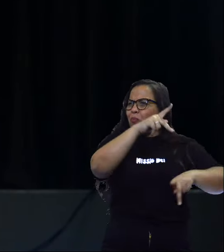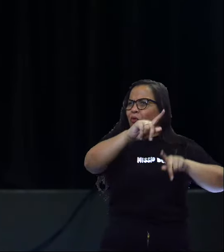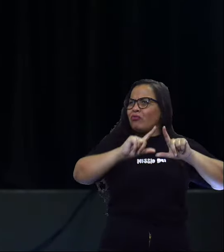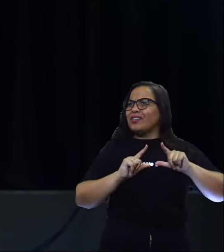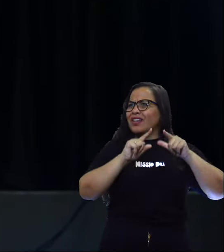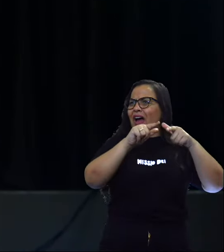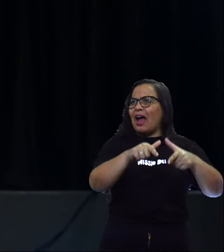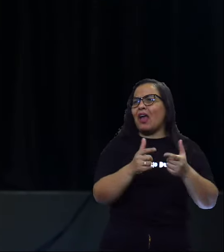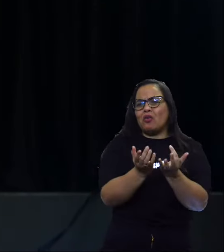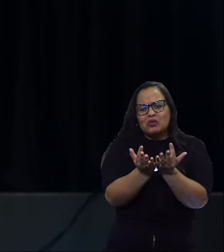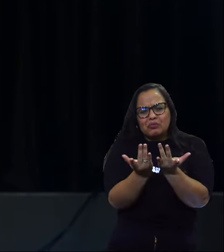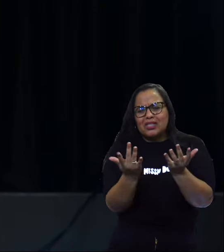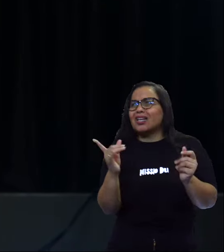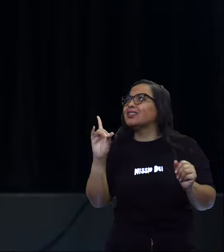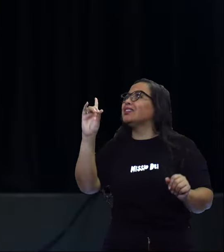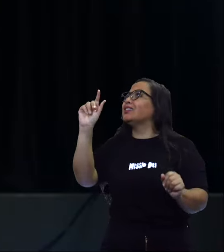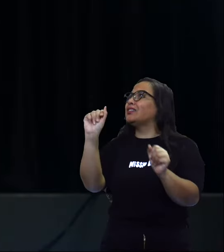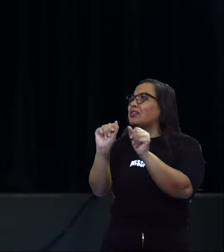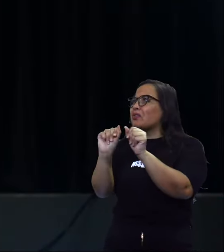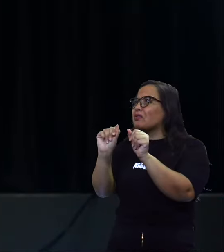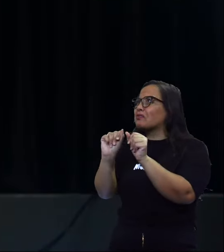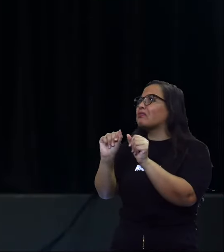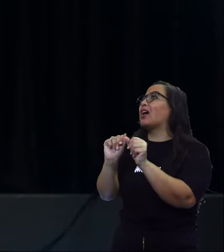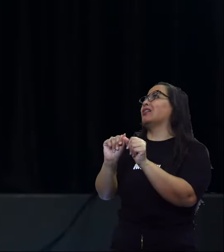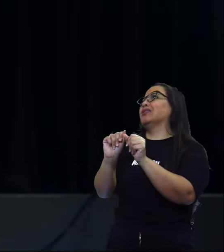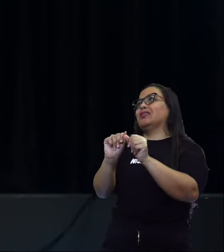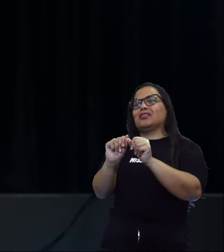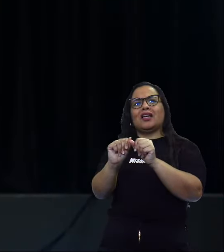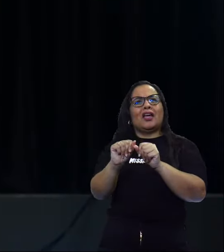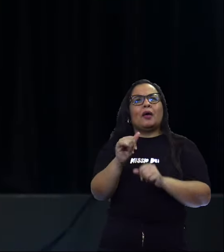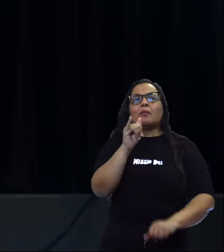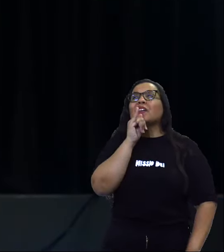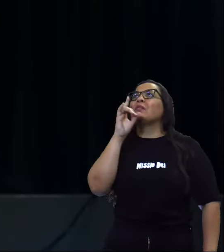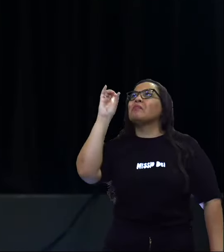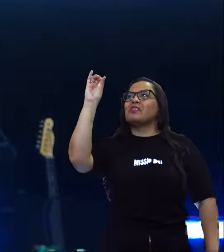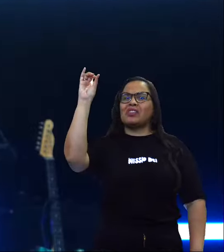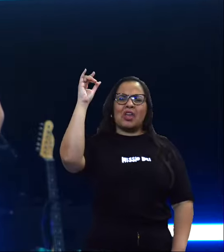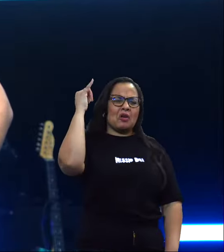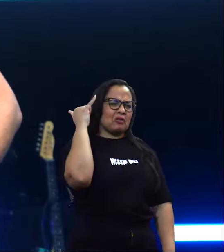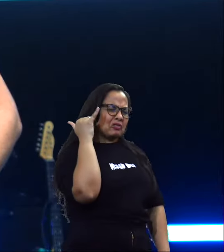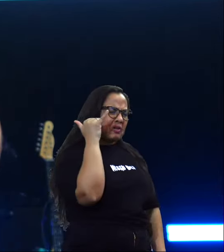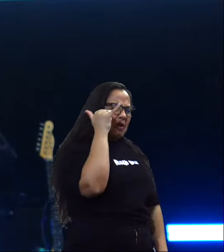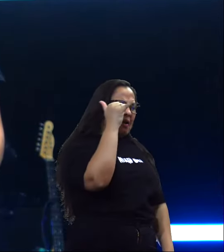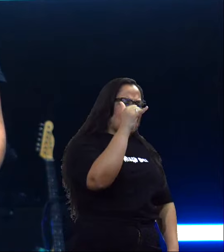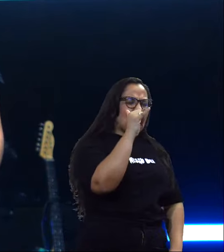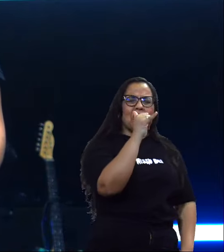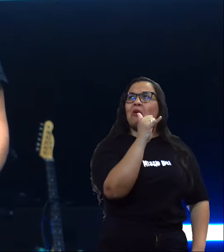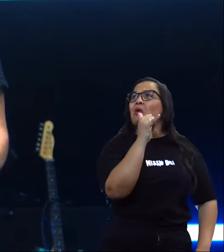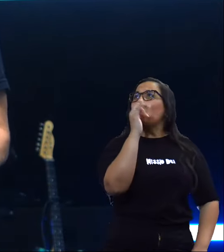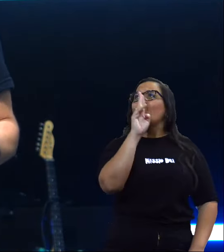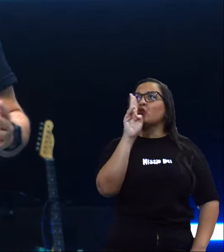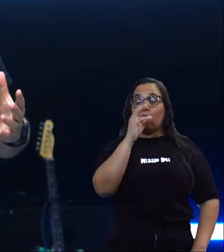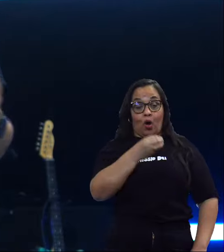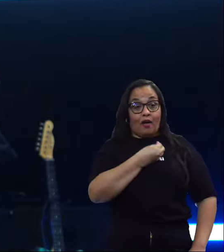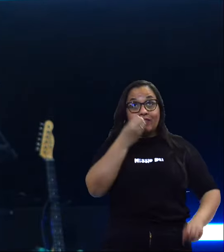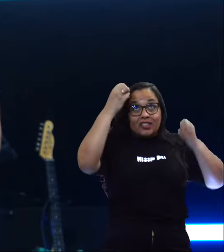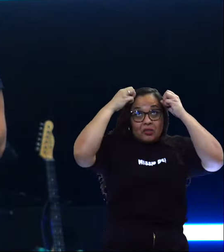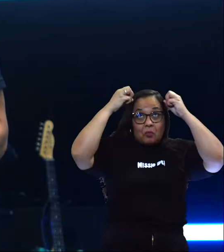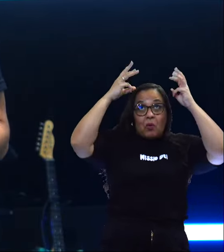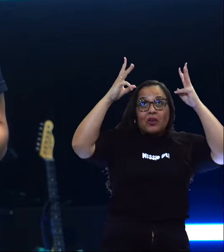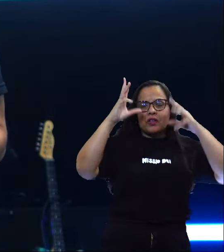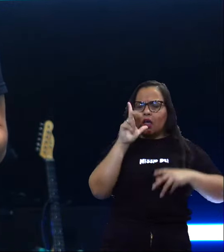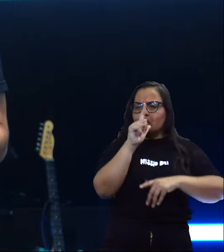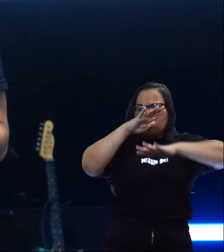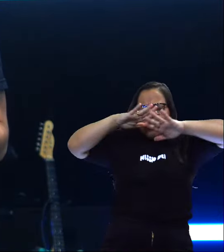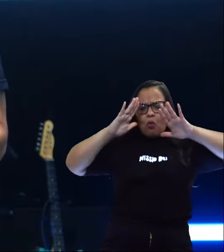as pragas, havia visto o Mar Vermelho ser aberto, havia visto a presença do Senhor incendiar o monte, havia visto tantos milagres